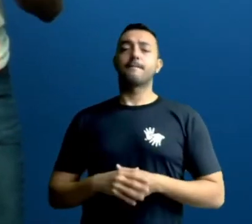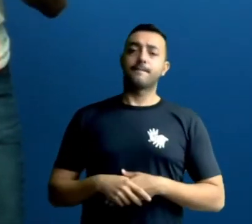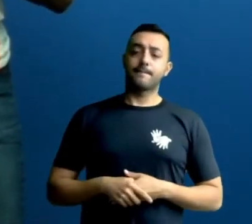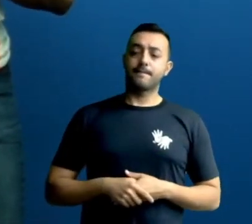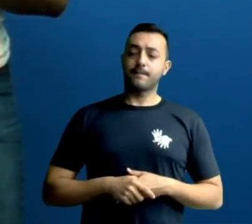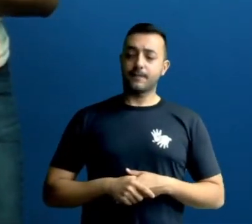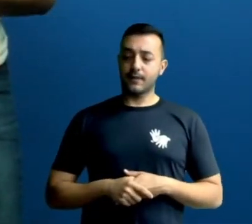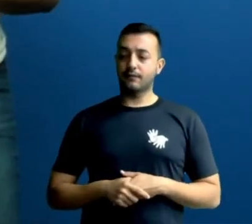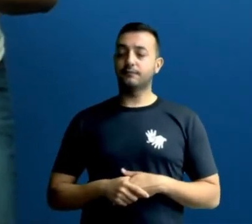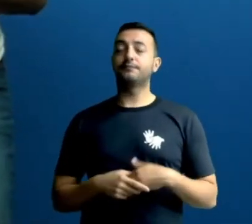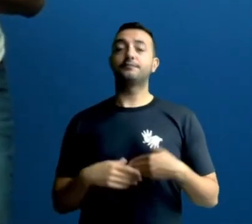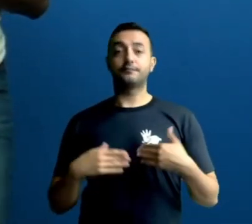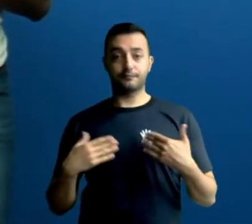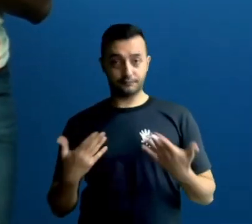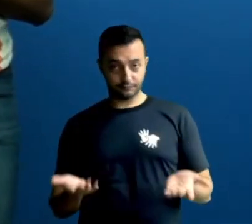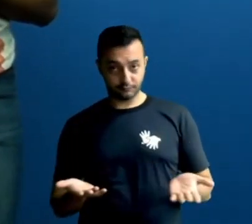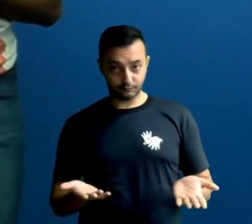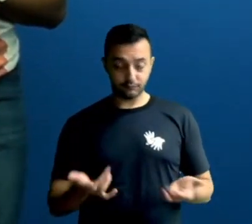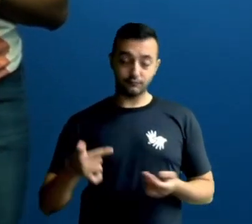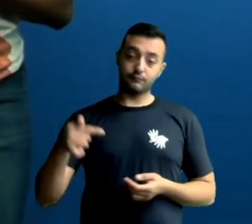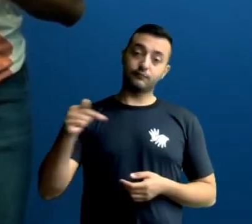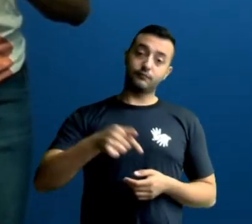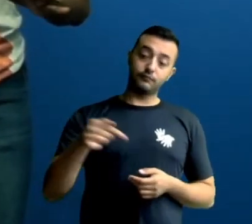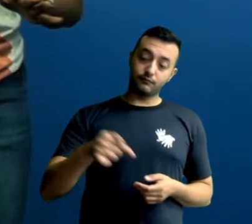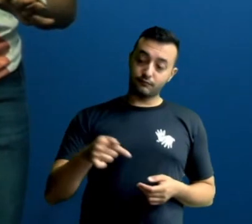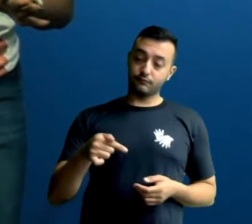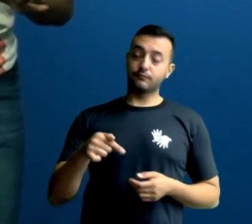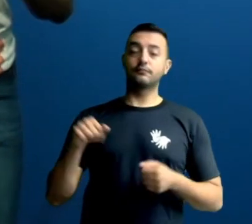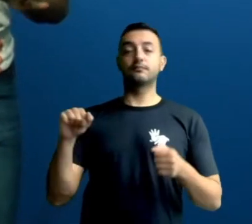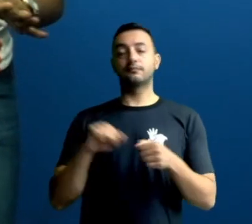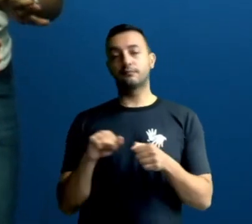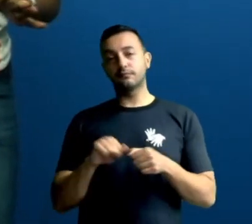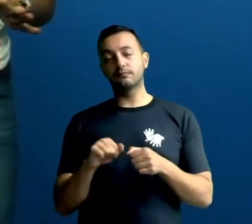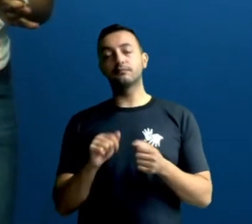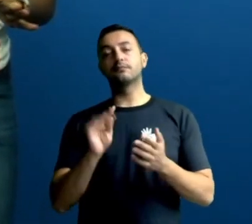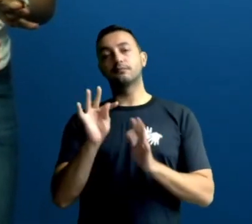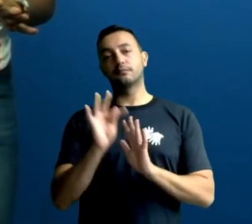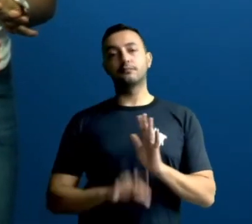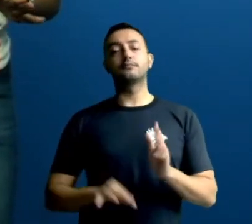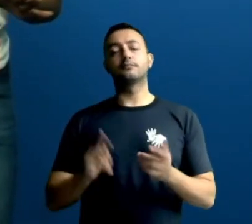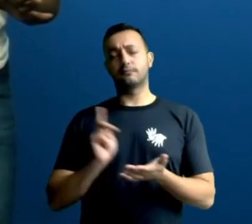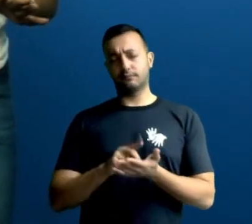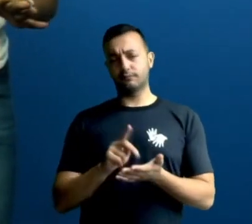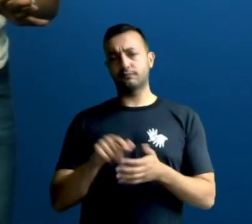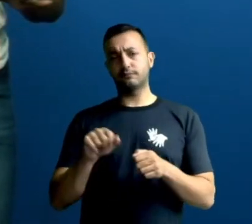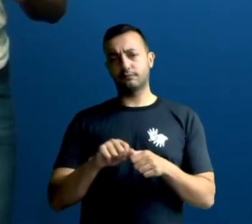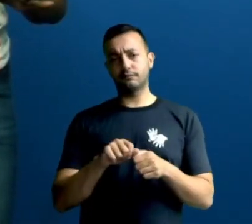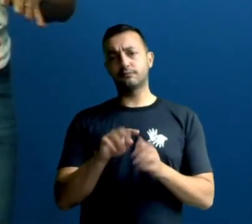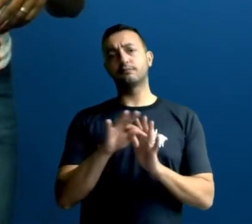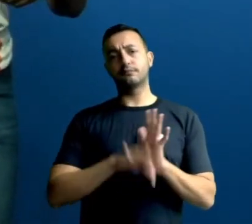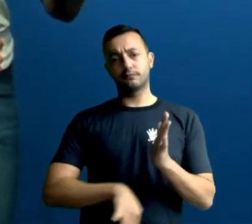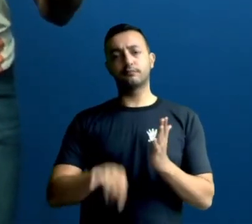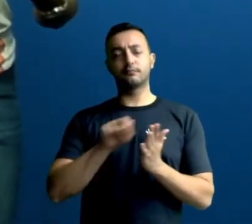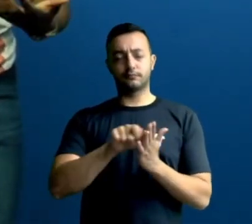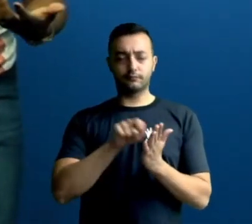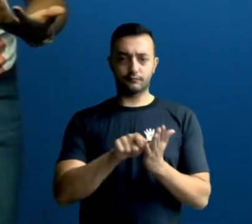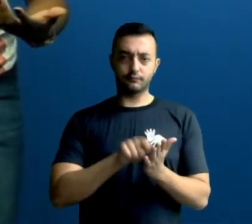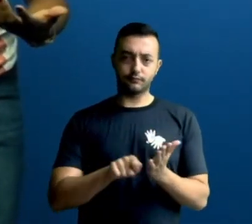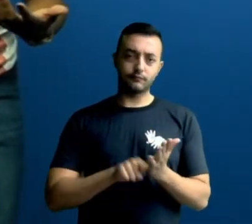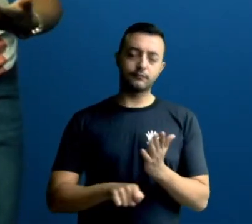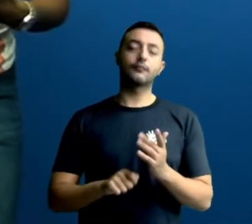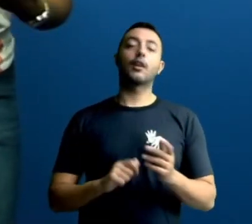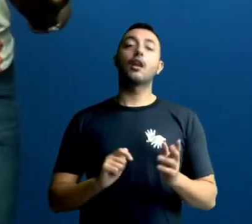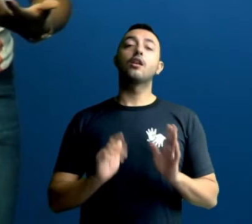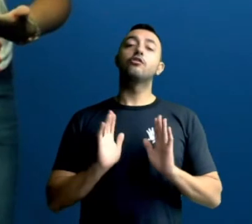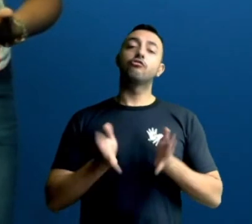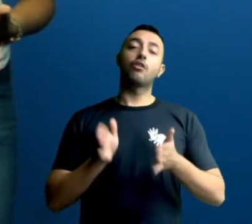textos. E o sétimo é a produção, é produzir textos mesmo. Depois de você já ter contato